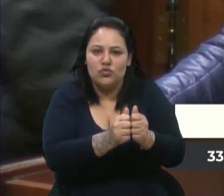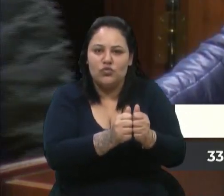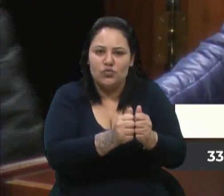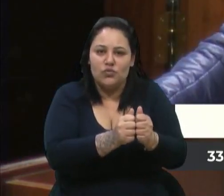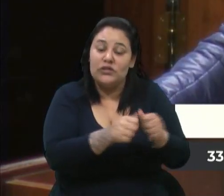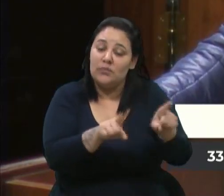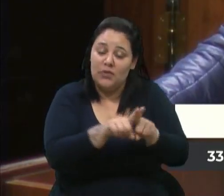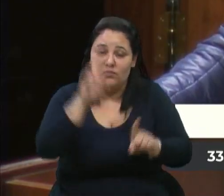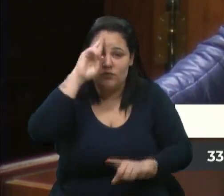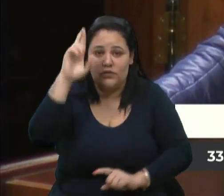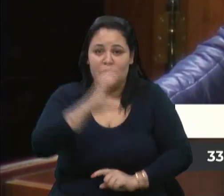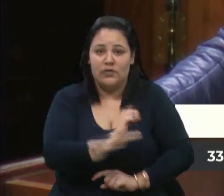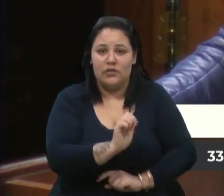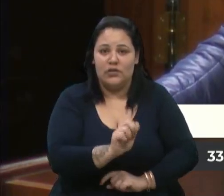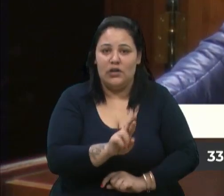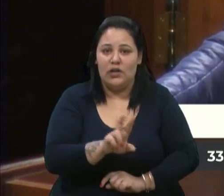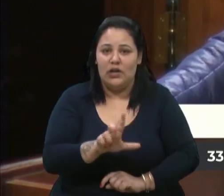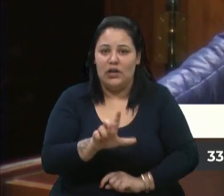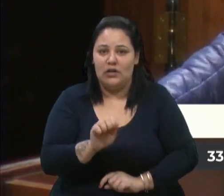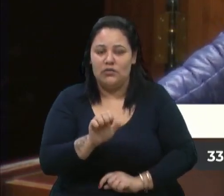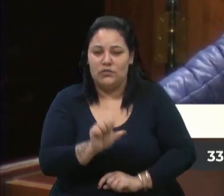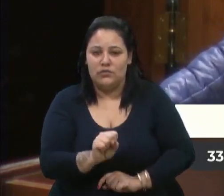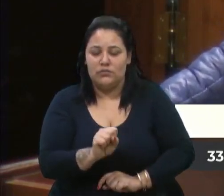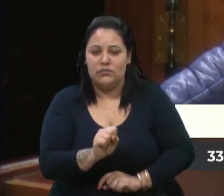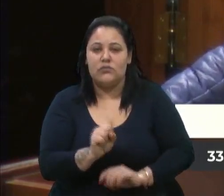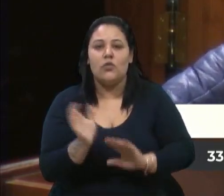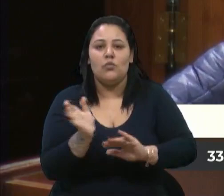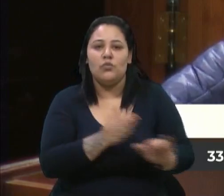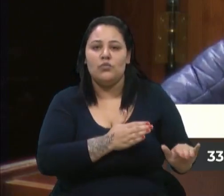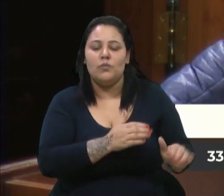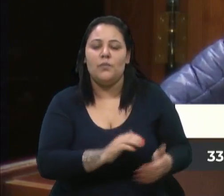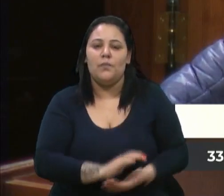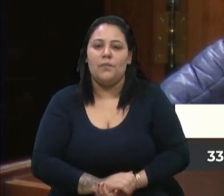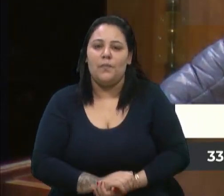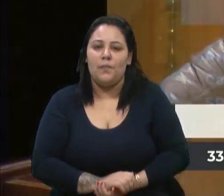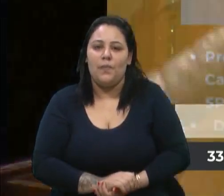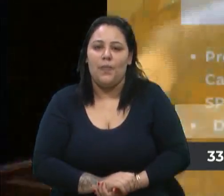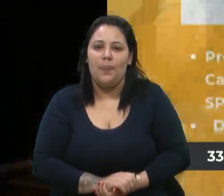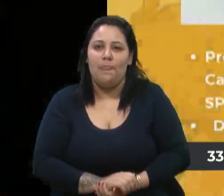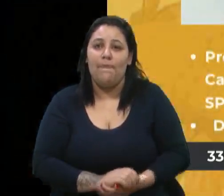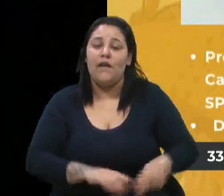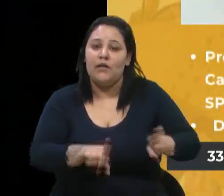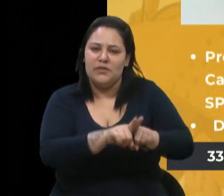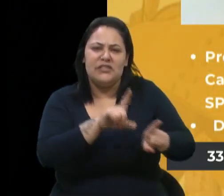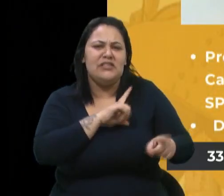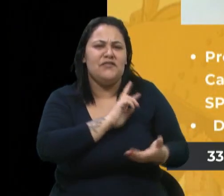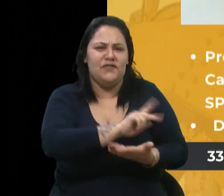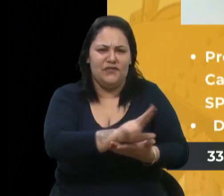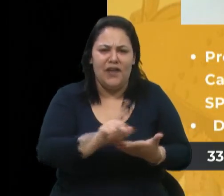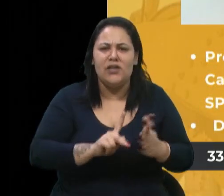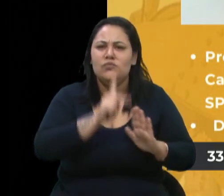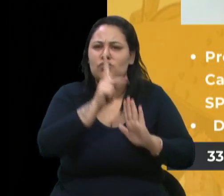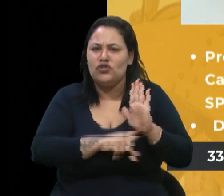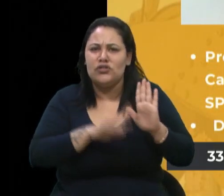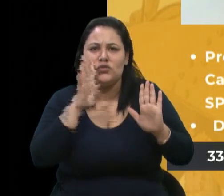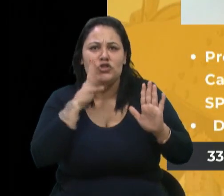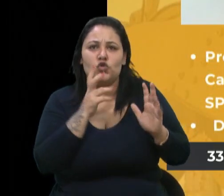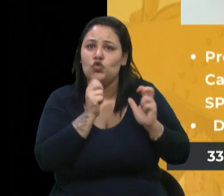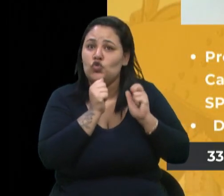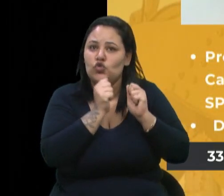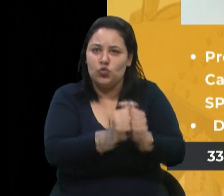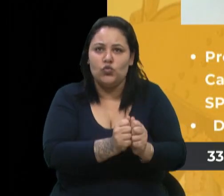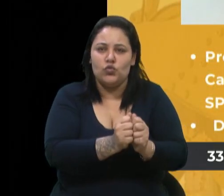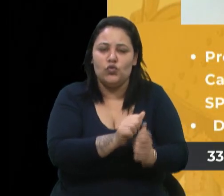Alberto. E pode passar a próxima, Cleber, por favor. E tem diversos projetos acontecendo através